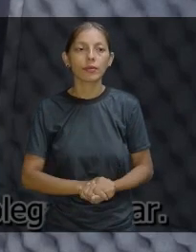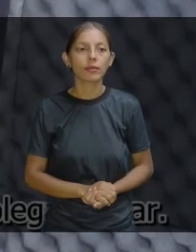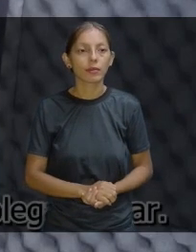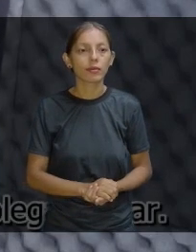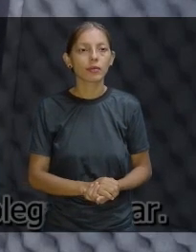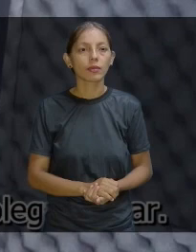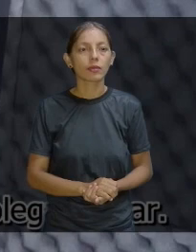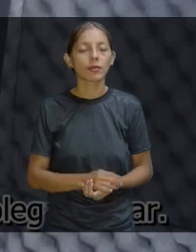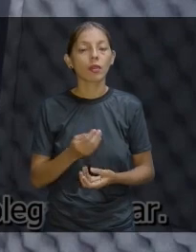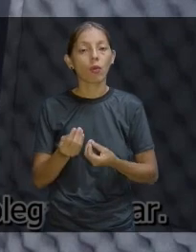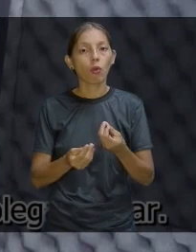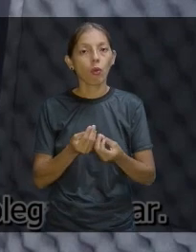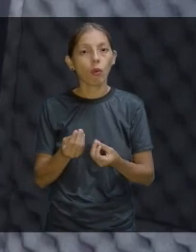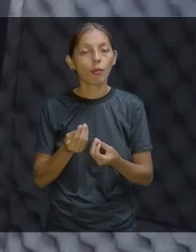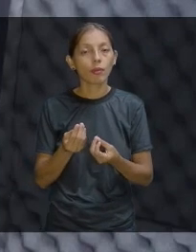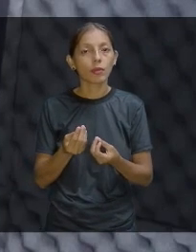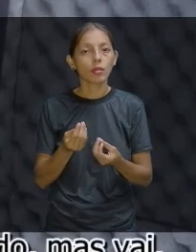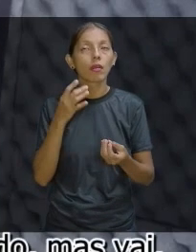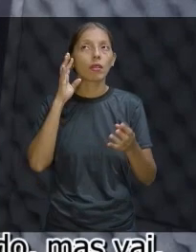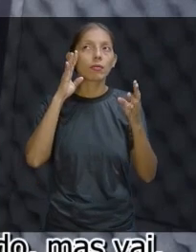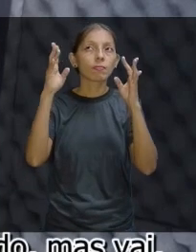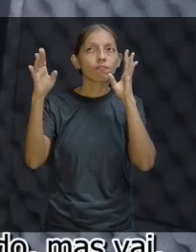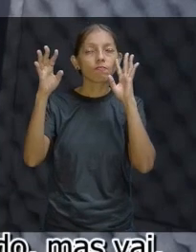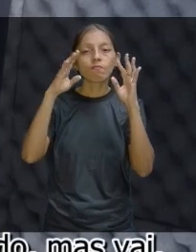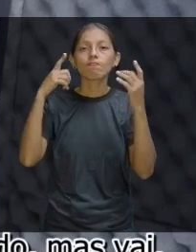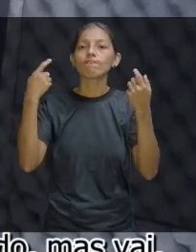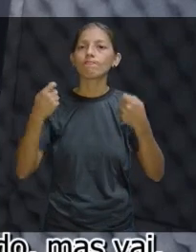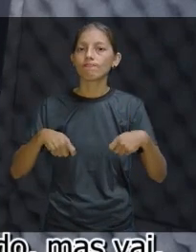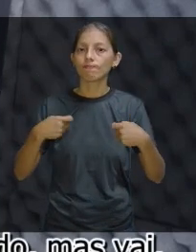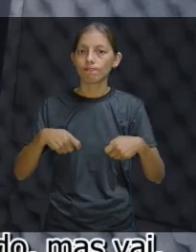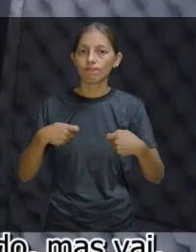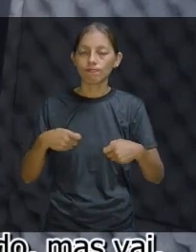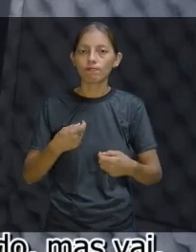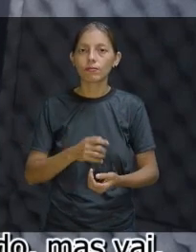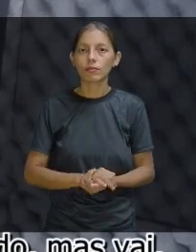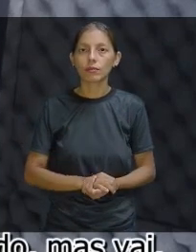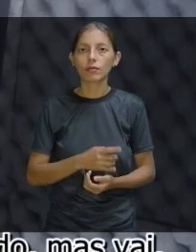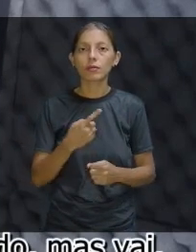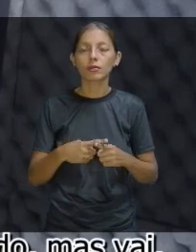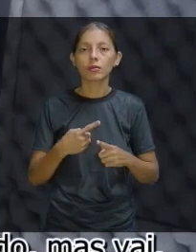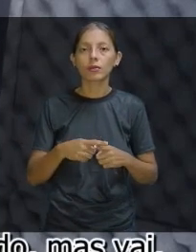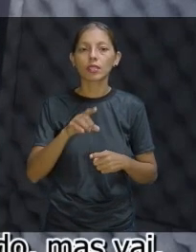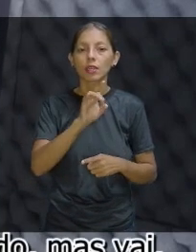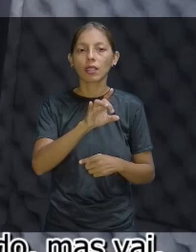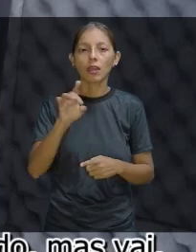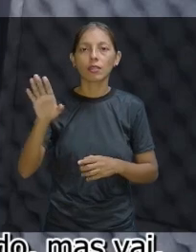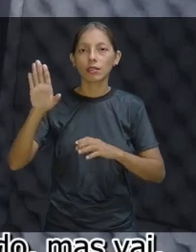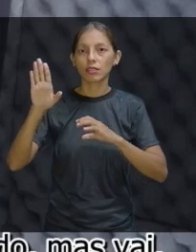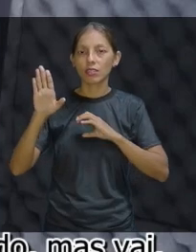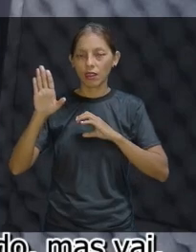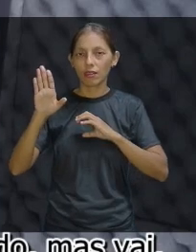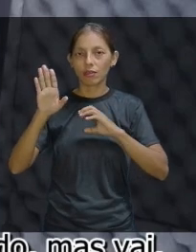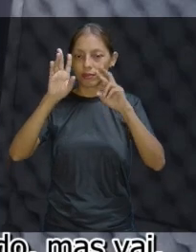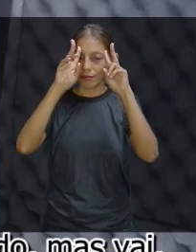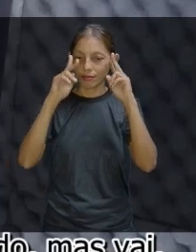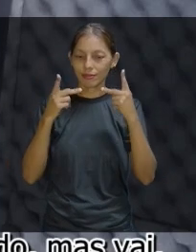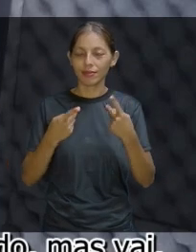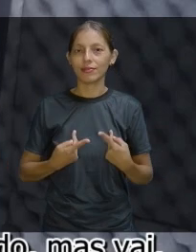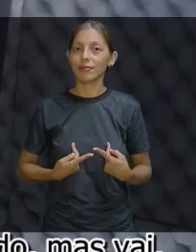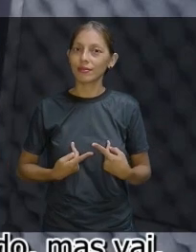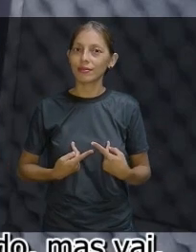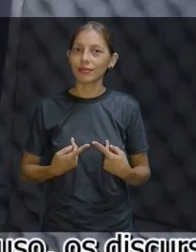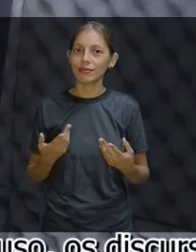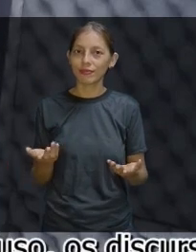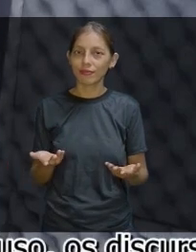como bem colocou o colega Silmar, né? Que a inteligência artificial o uso não está proibido,